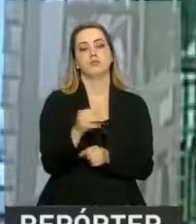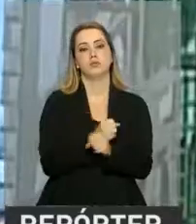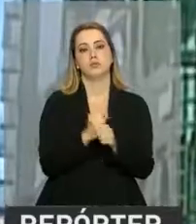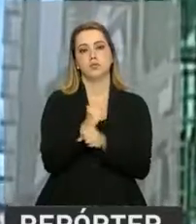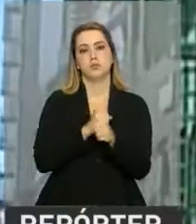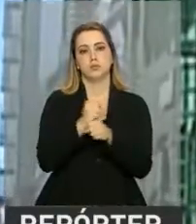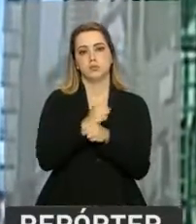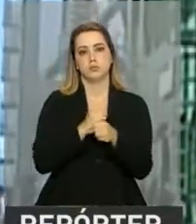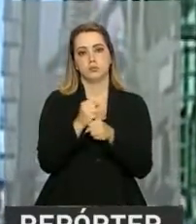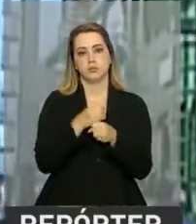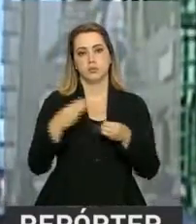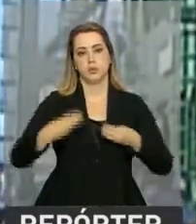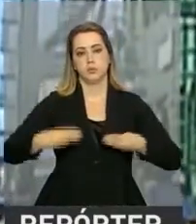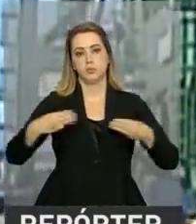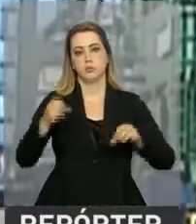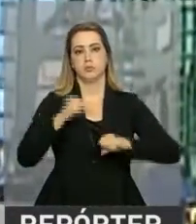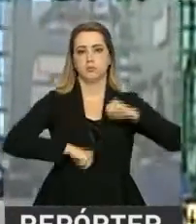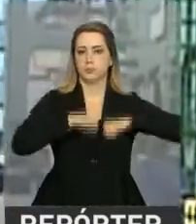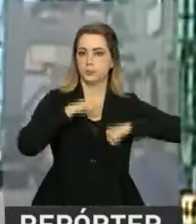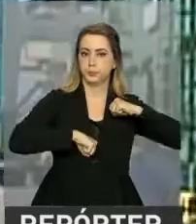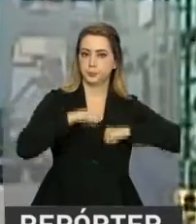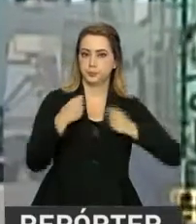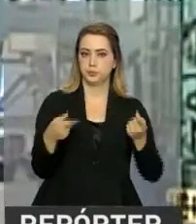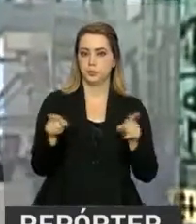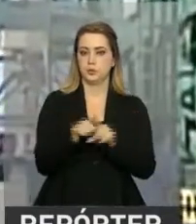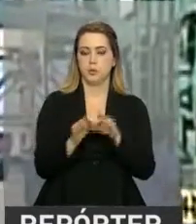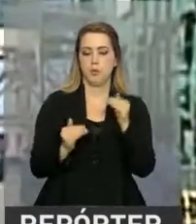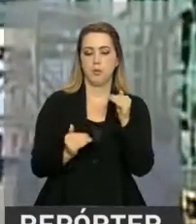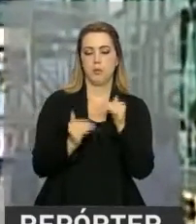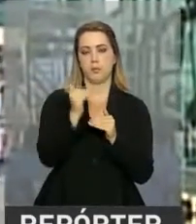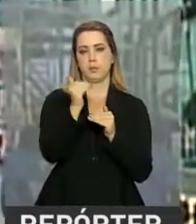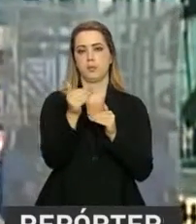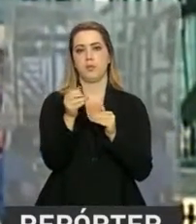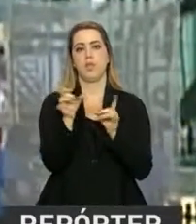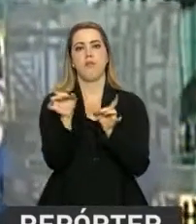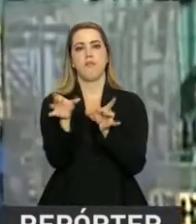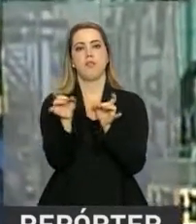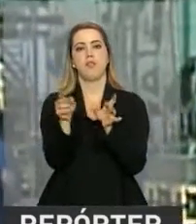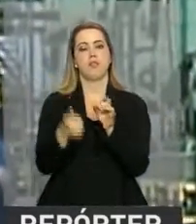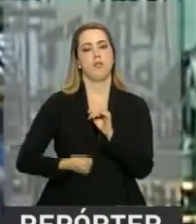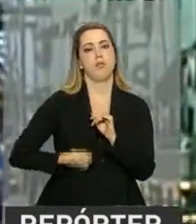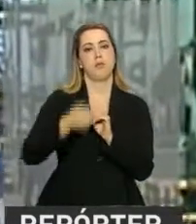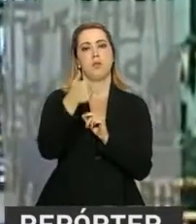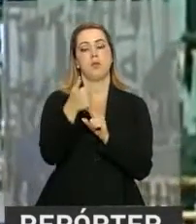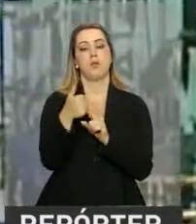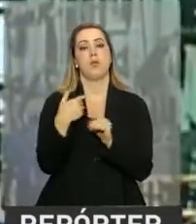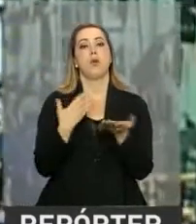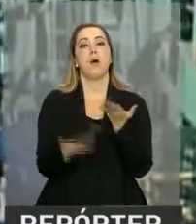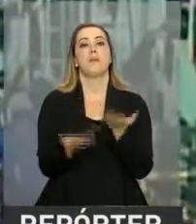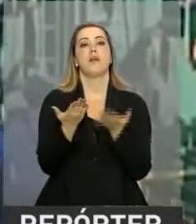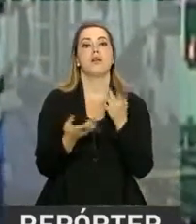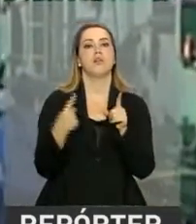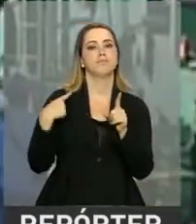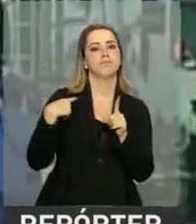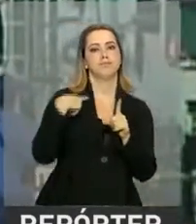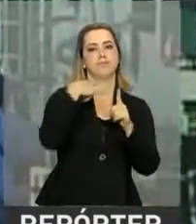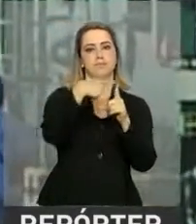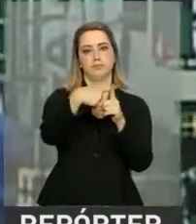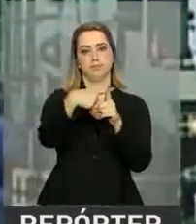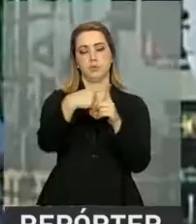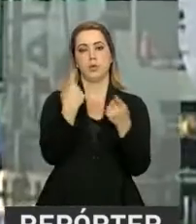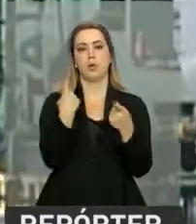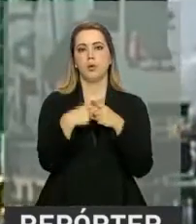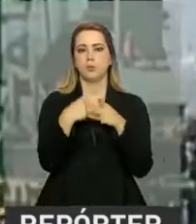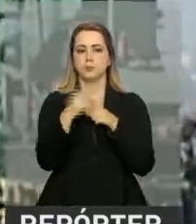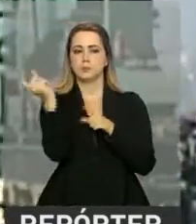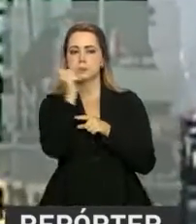exterior e serviços quando as exportações são maiores que as importações dizemos que a balança comercial está favorável pois